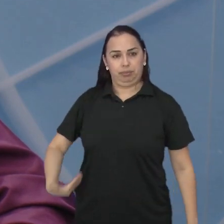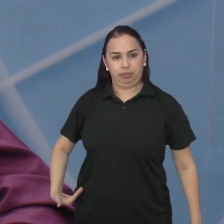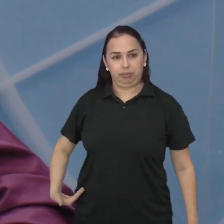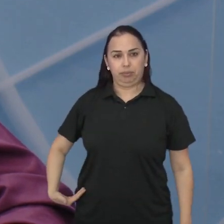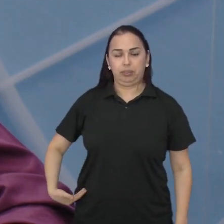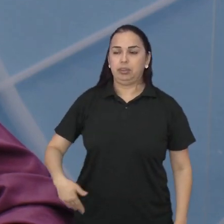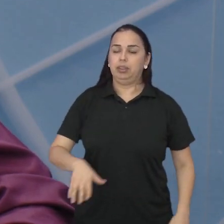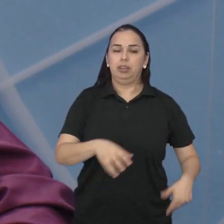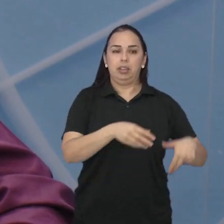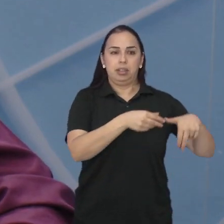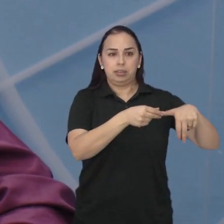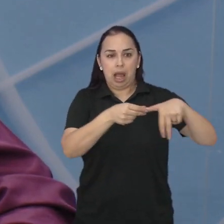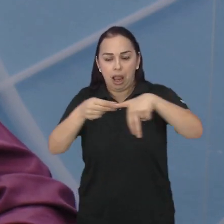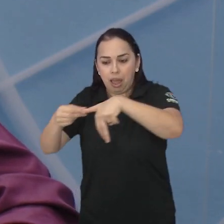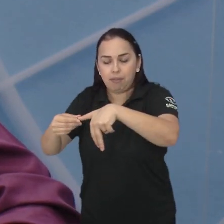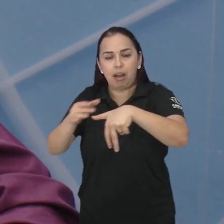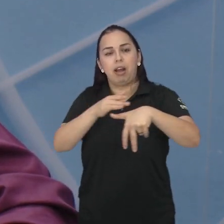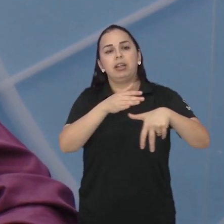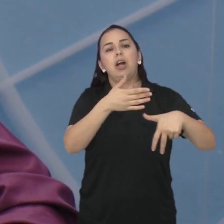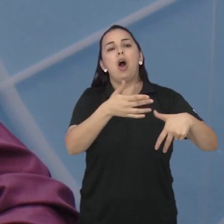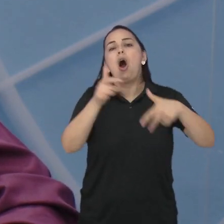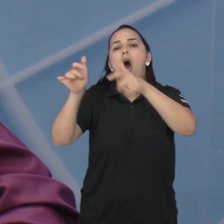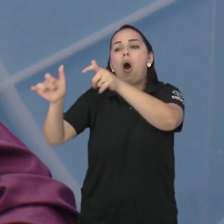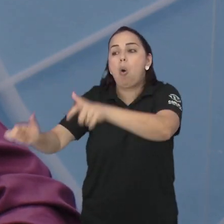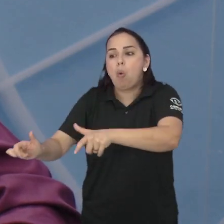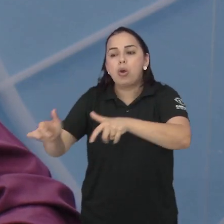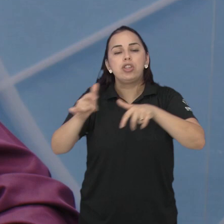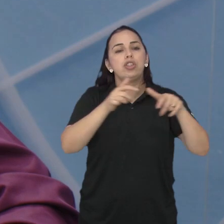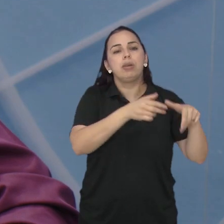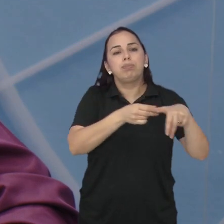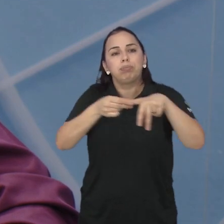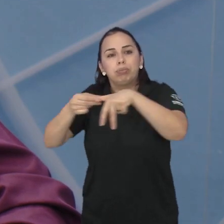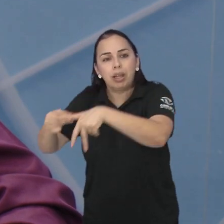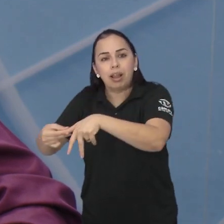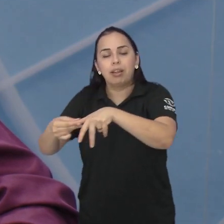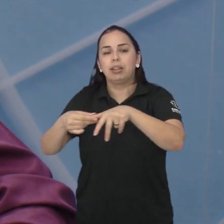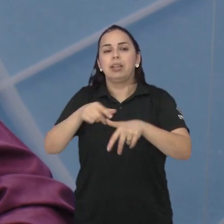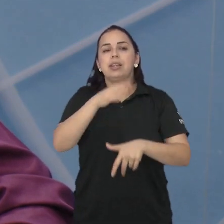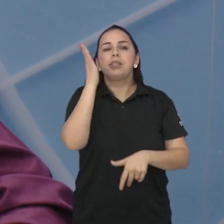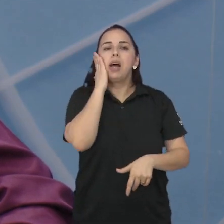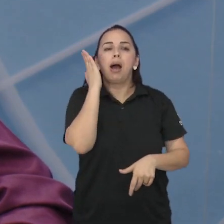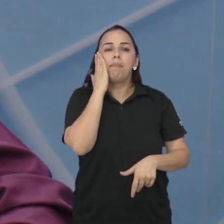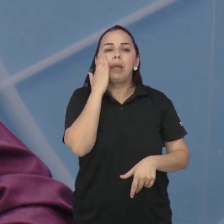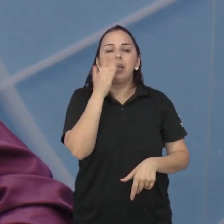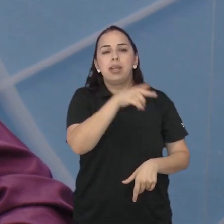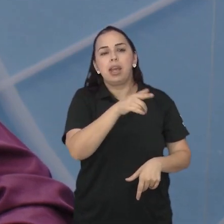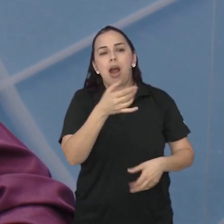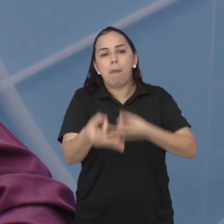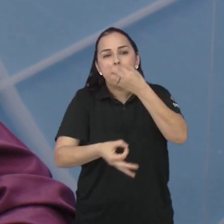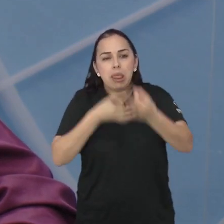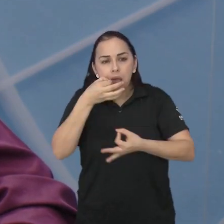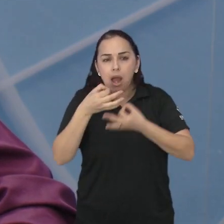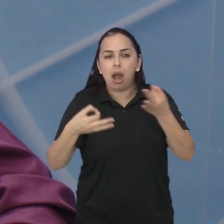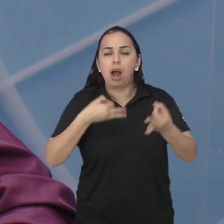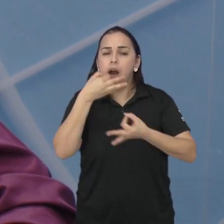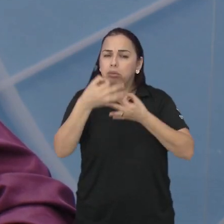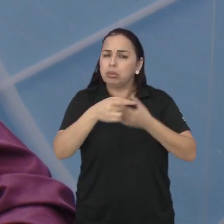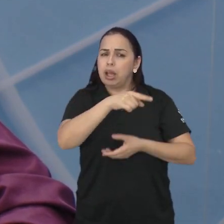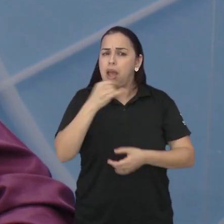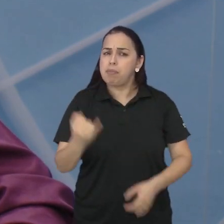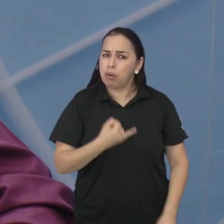os encaminhamentos, saber aonde vai, saber a importância, né, daquelas pessoas serem ouvidas,